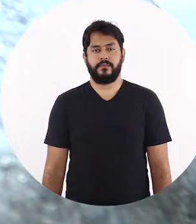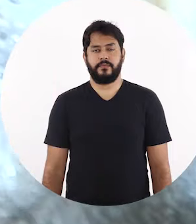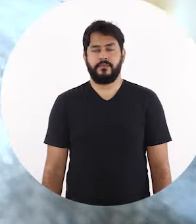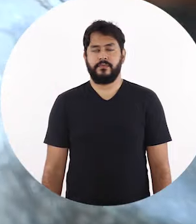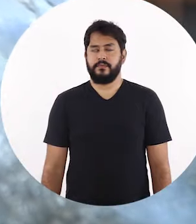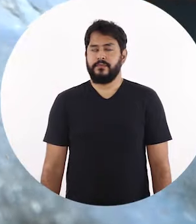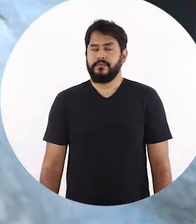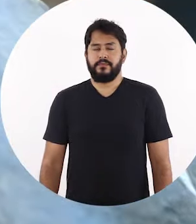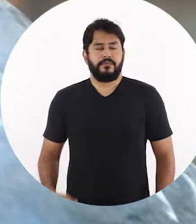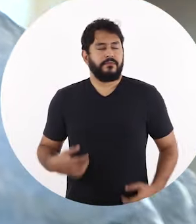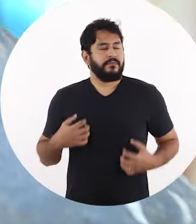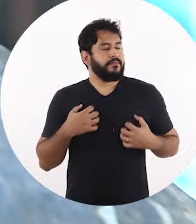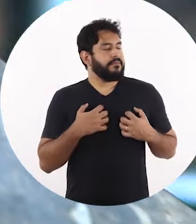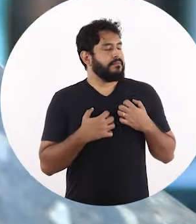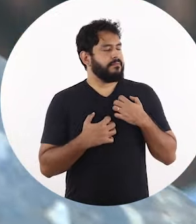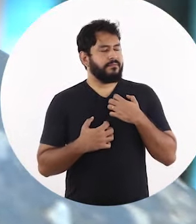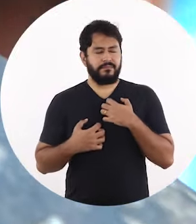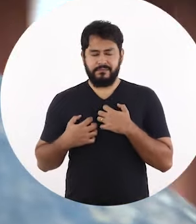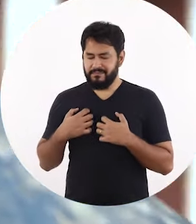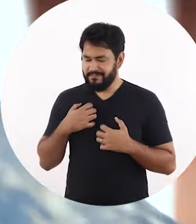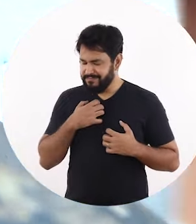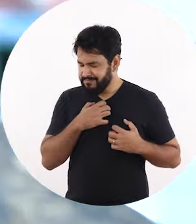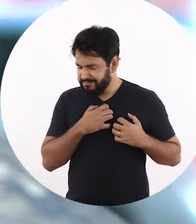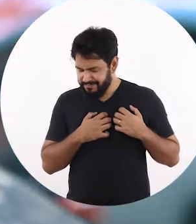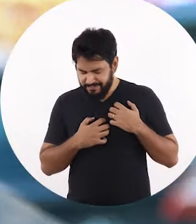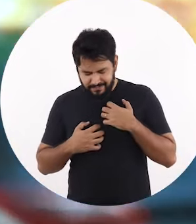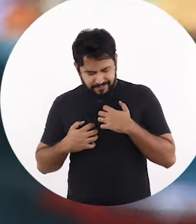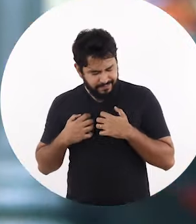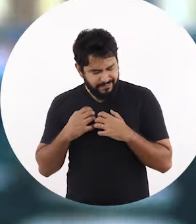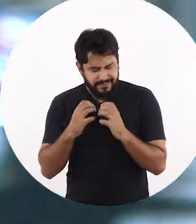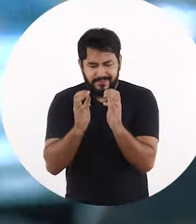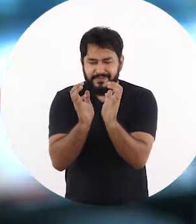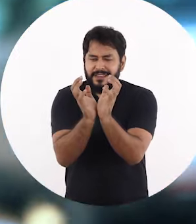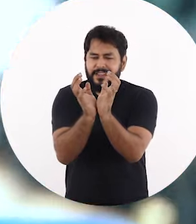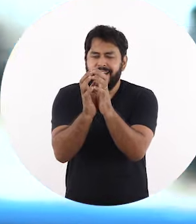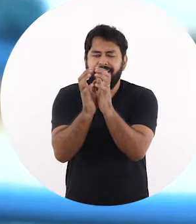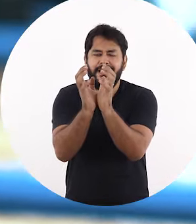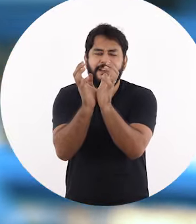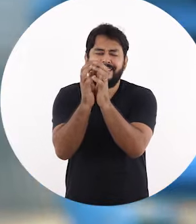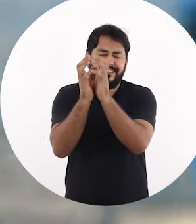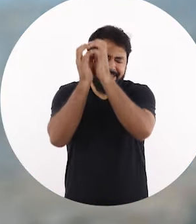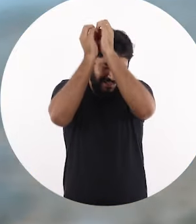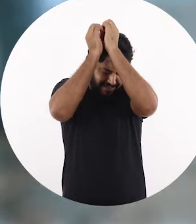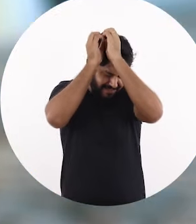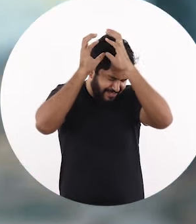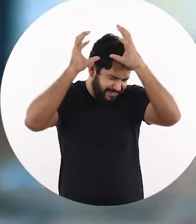Ai, que saudade eu tenho do meu Recife,